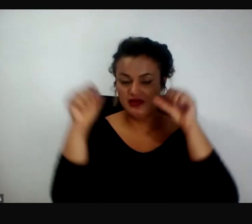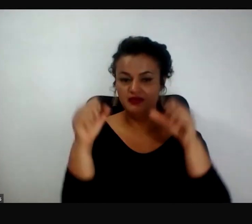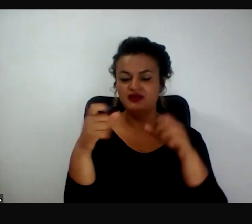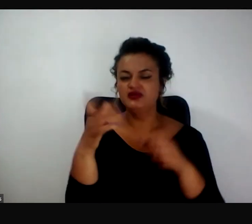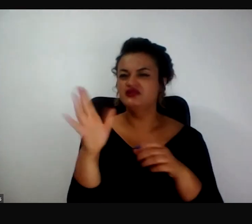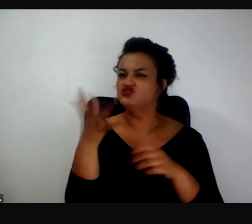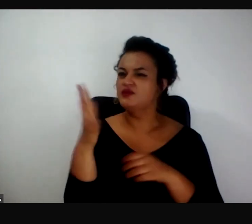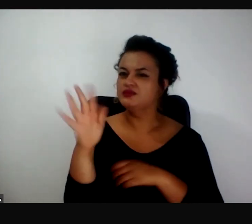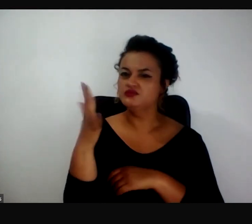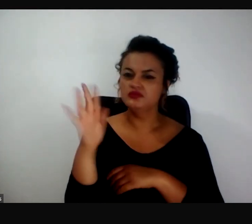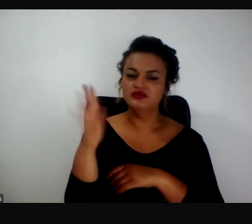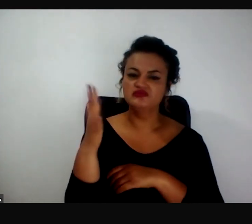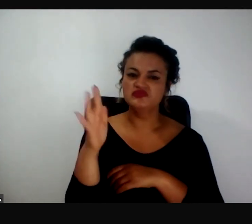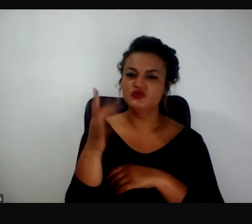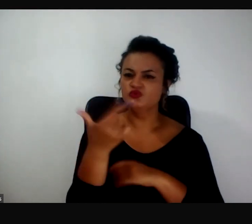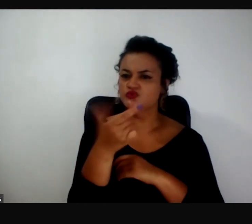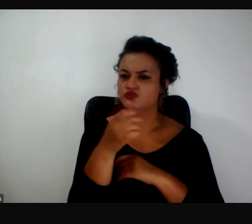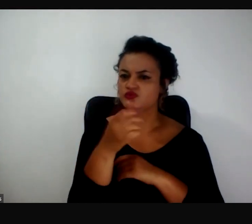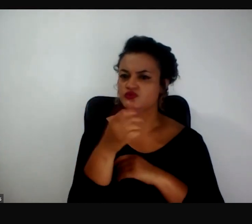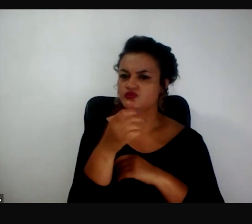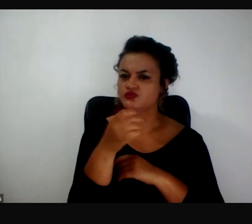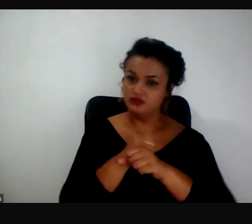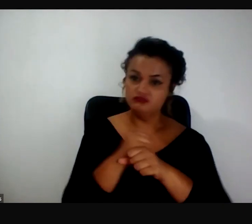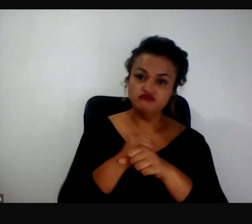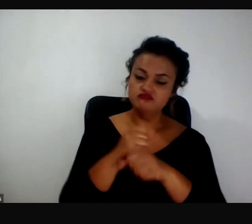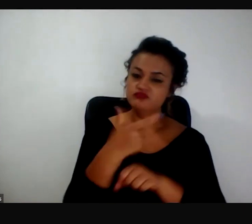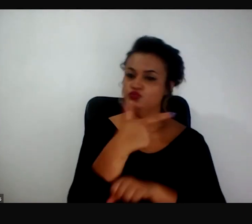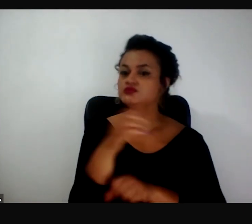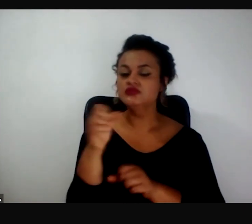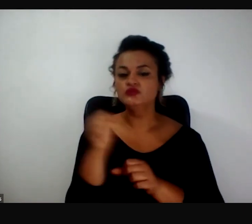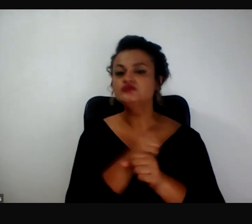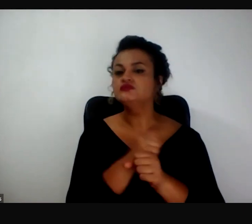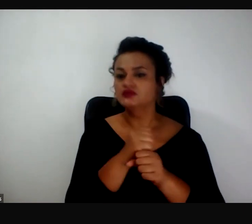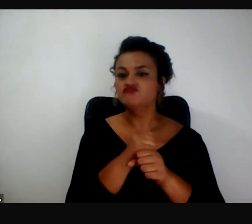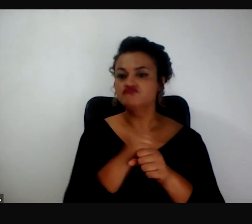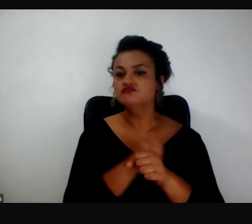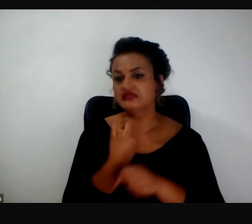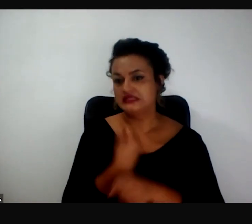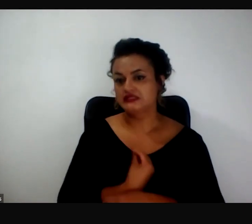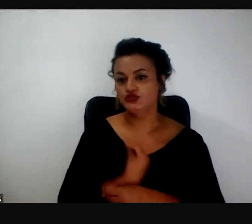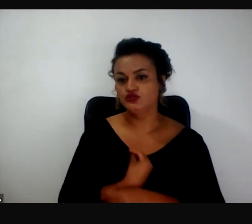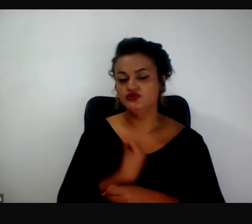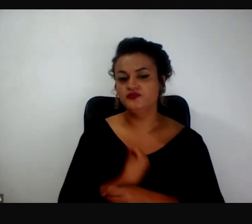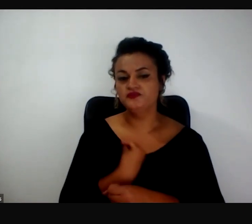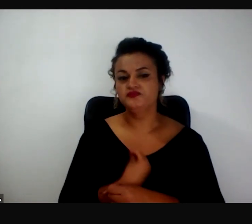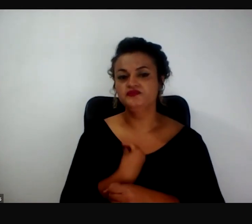quase 200 anos, foi